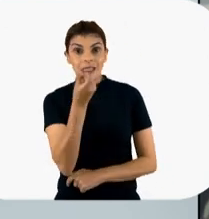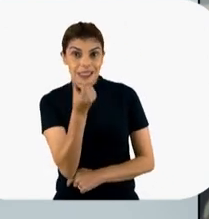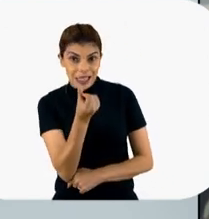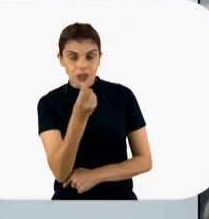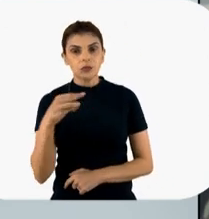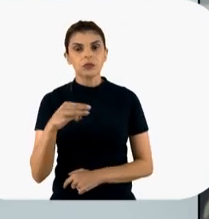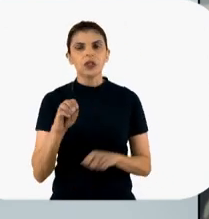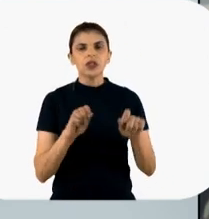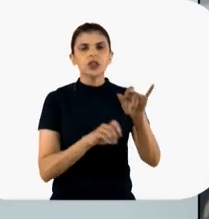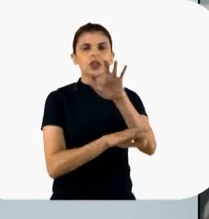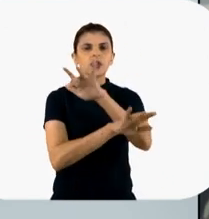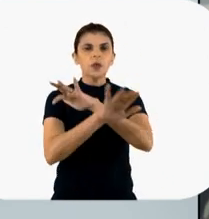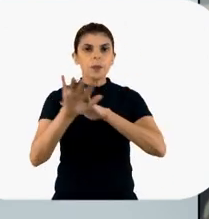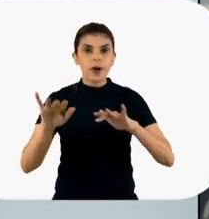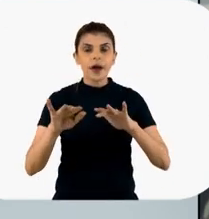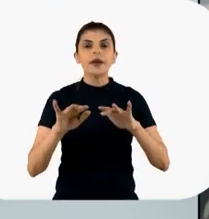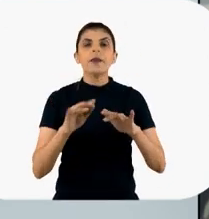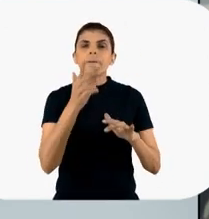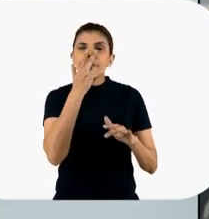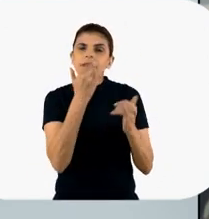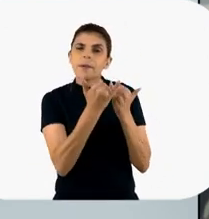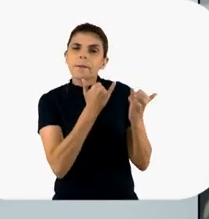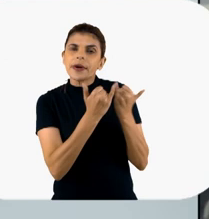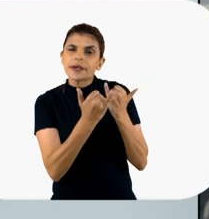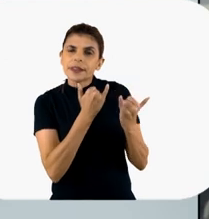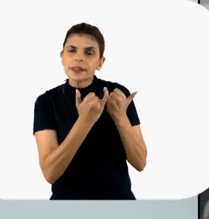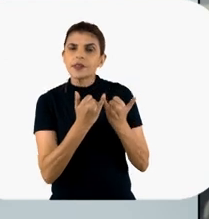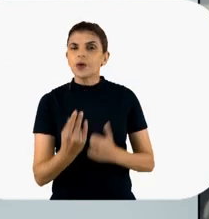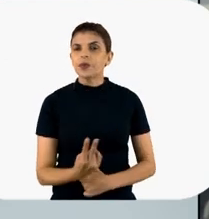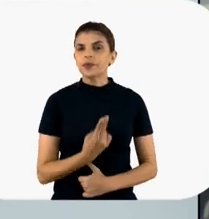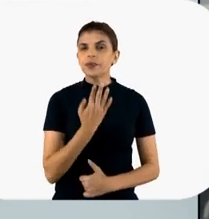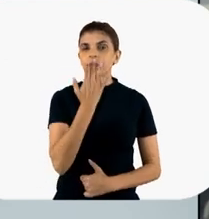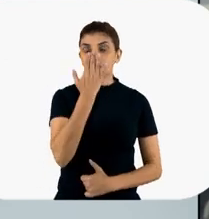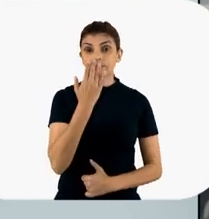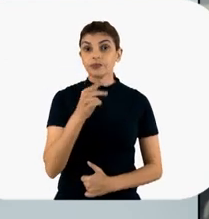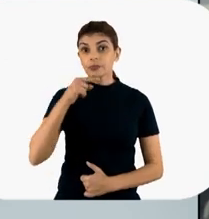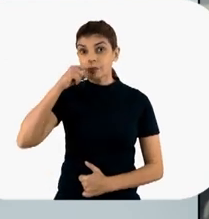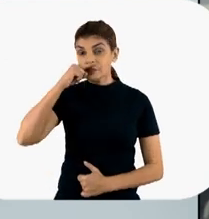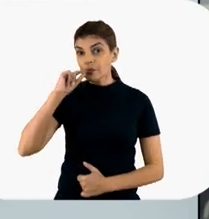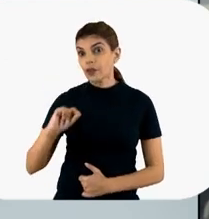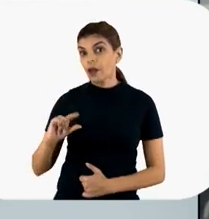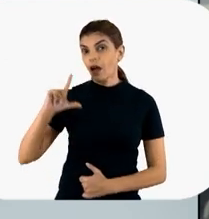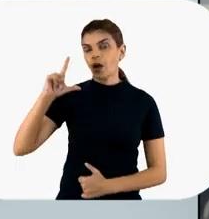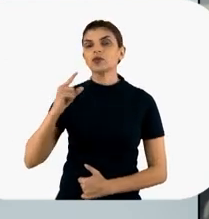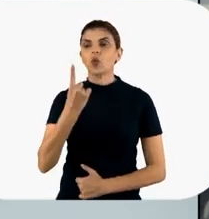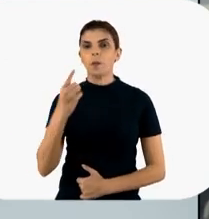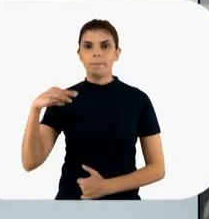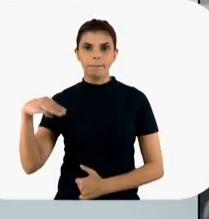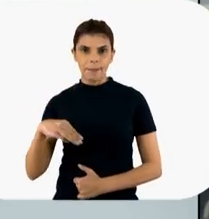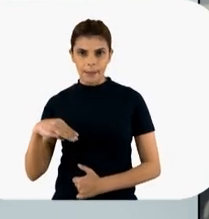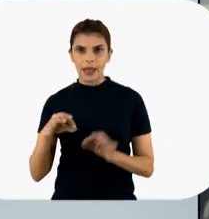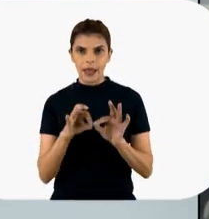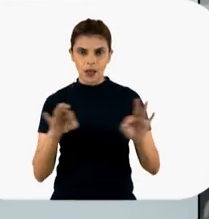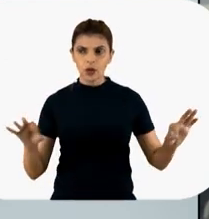minuto, se espalha para até 1 metro, que é parecido com a ventilação não invasiva. Catéter nasal de alto fluxo também em torno de